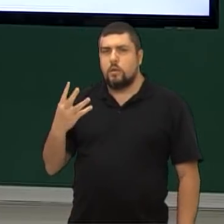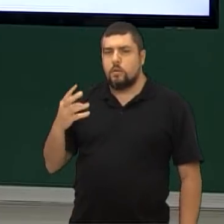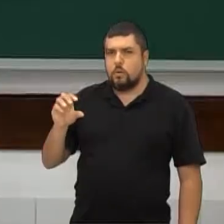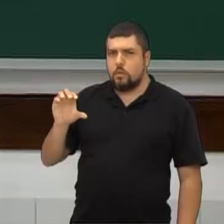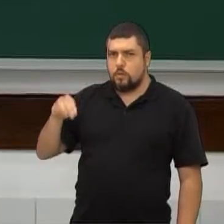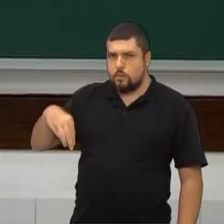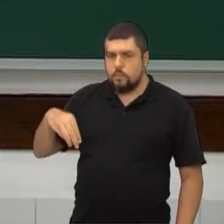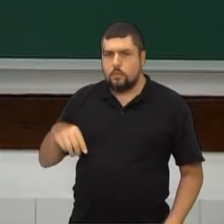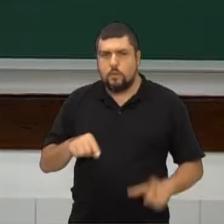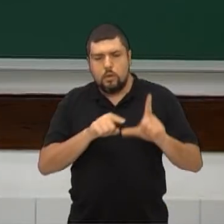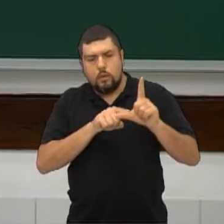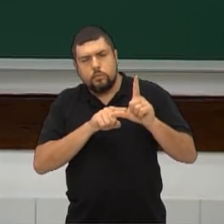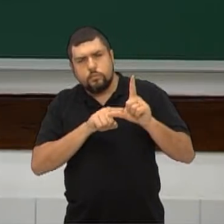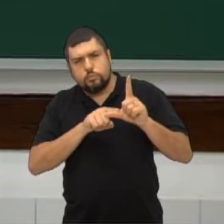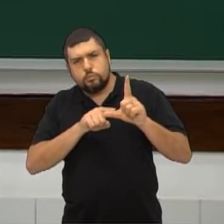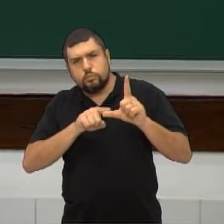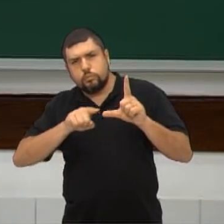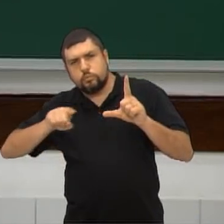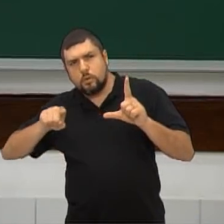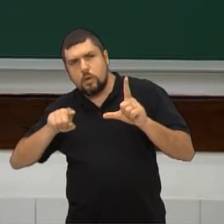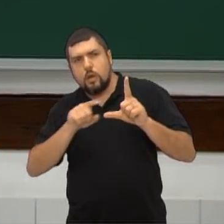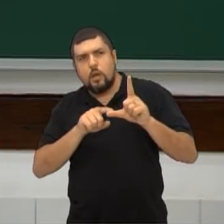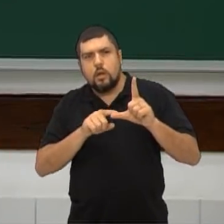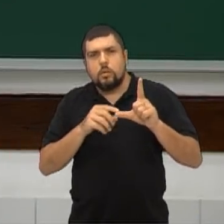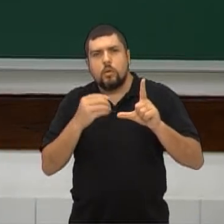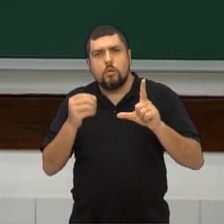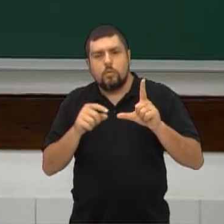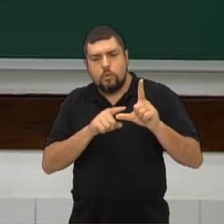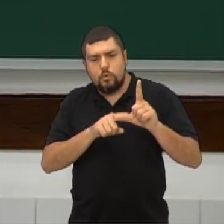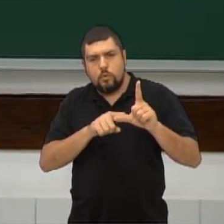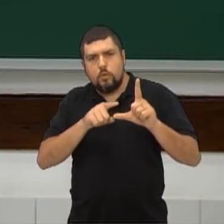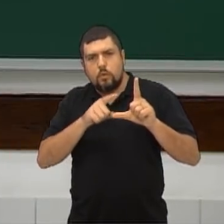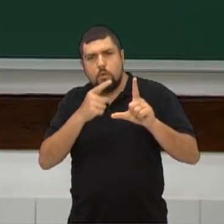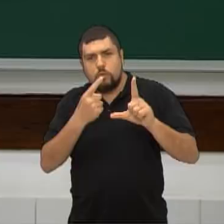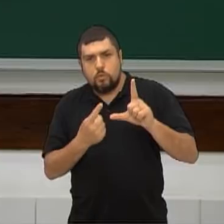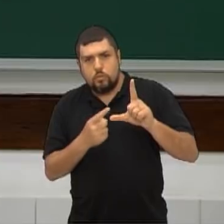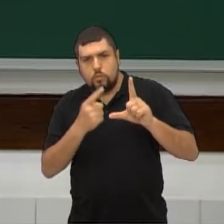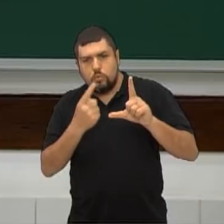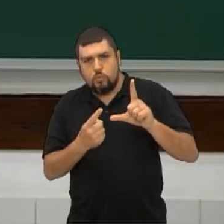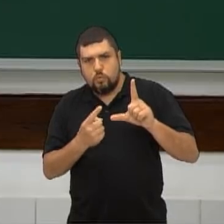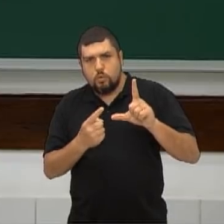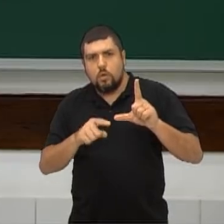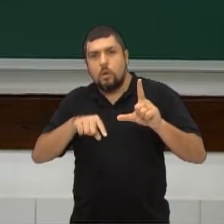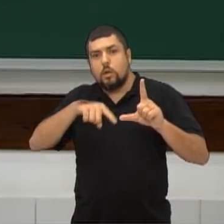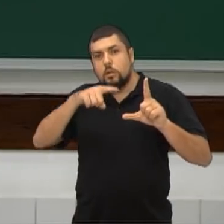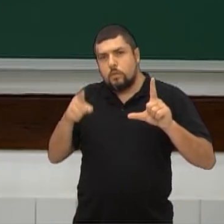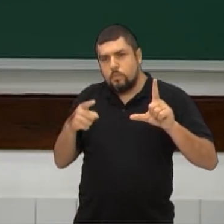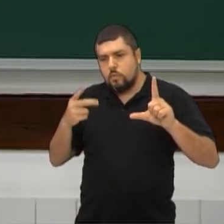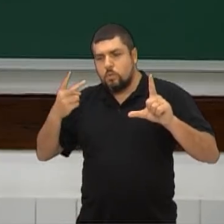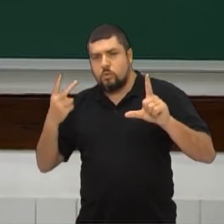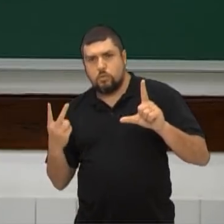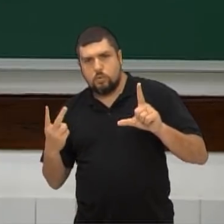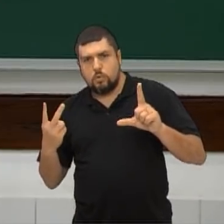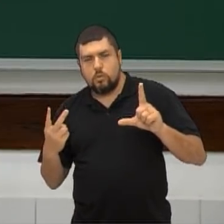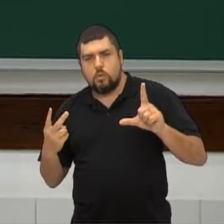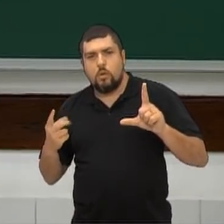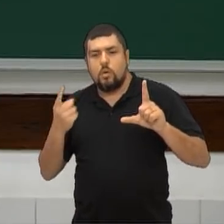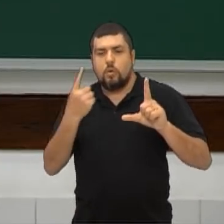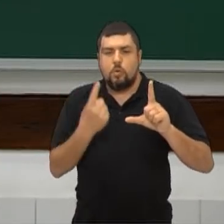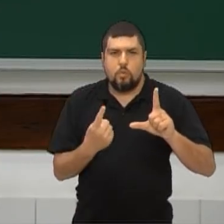E a gente vai pegar no nosso gráfico, chegar até o 2, chegar até o 1, que responde a 1 mês,